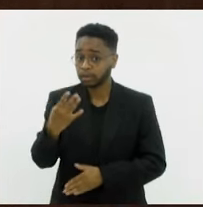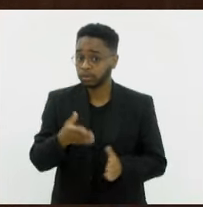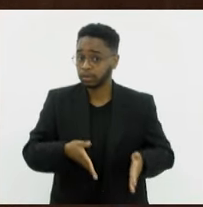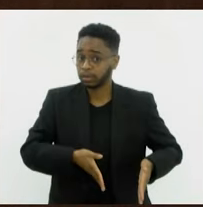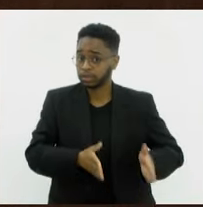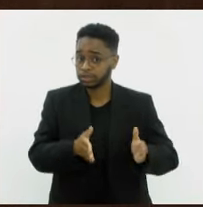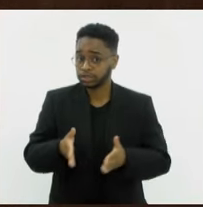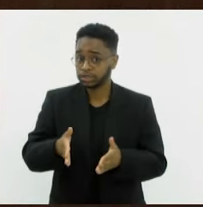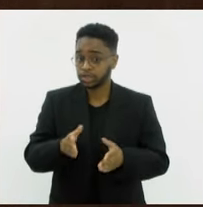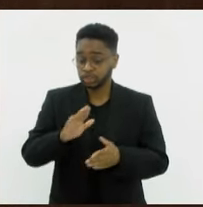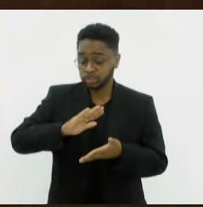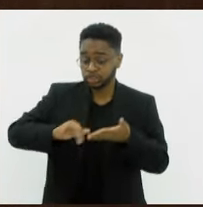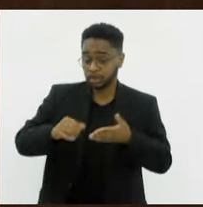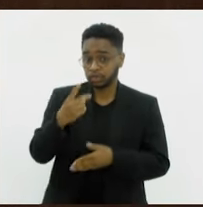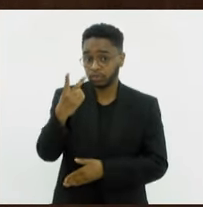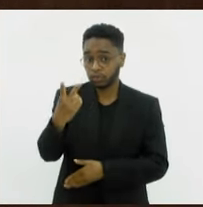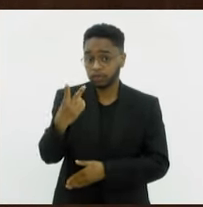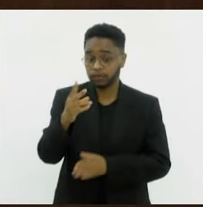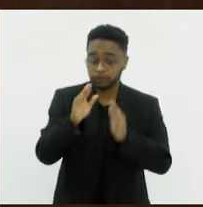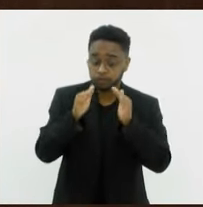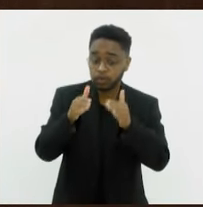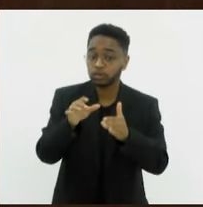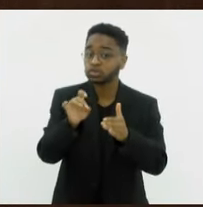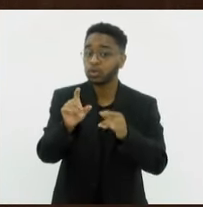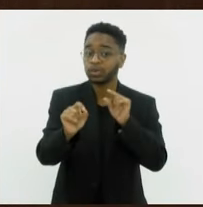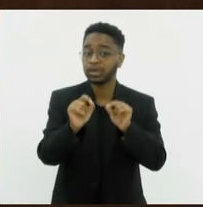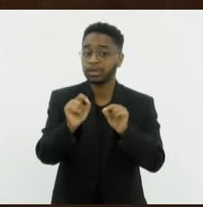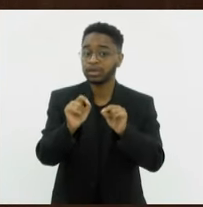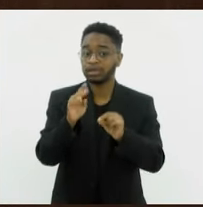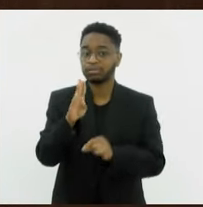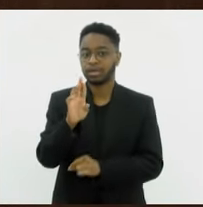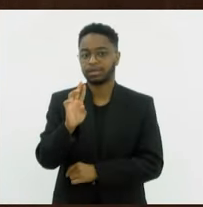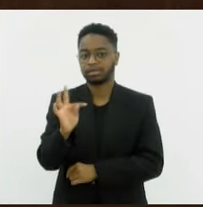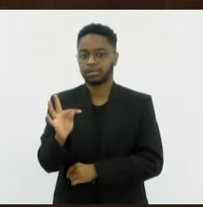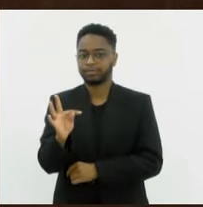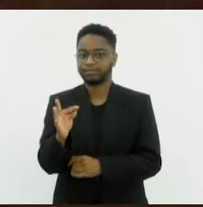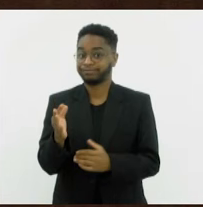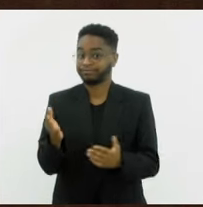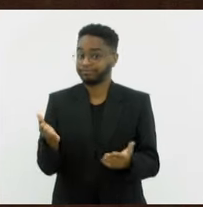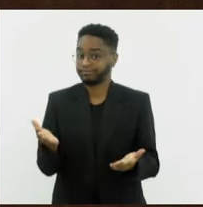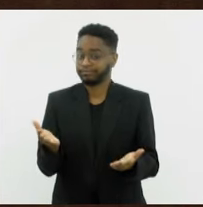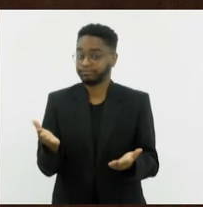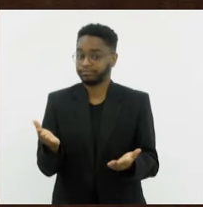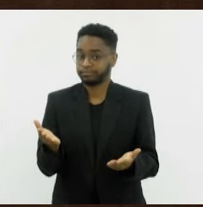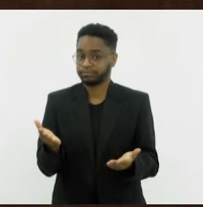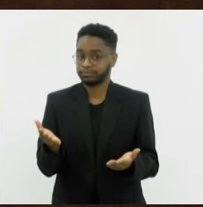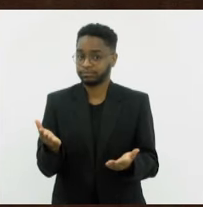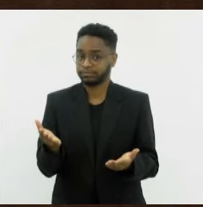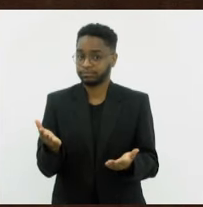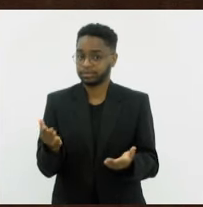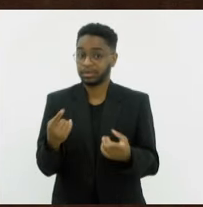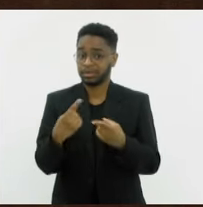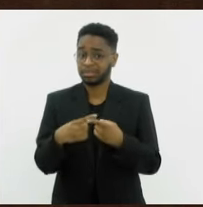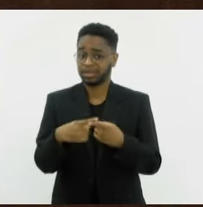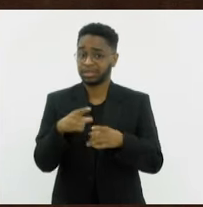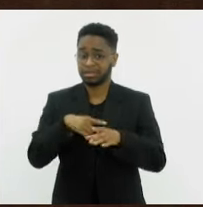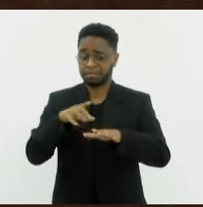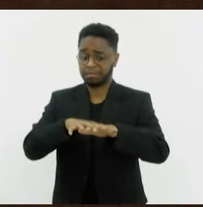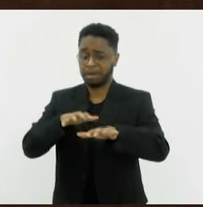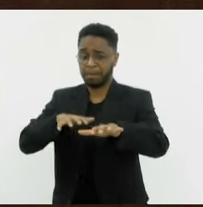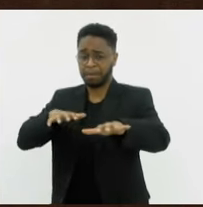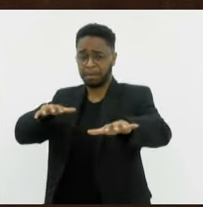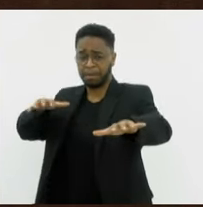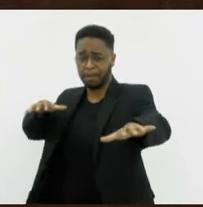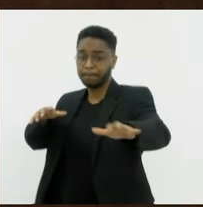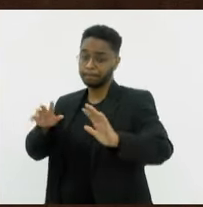acabar com duas, destinando ela somente para o BRT. E aí está fazendo esses trânsitos aí enormes